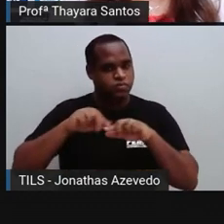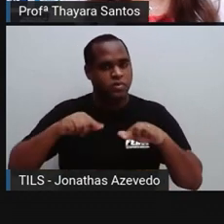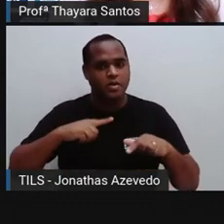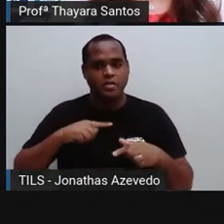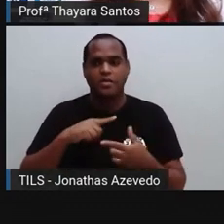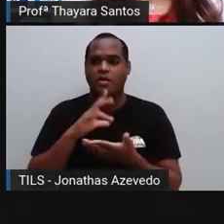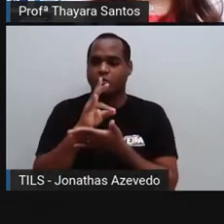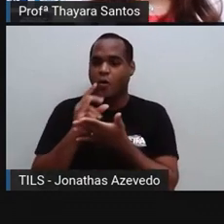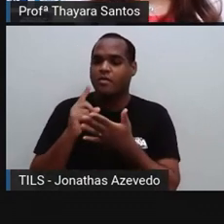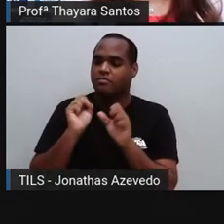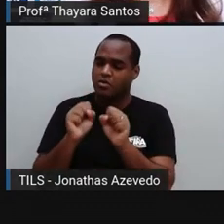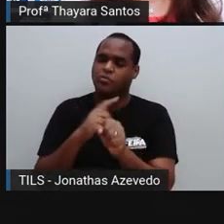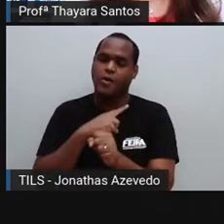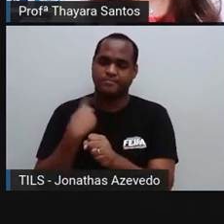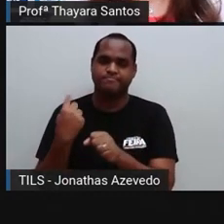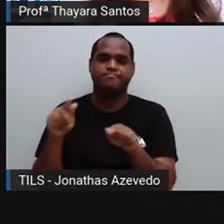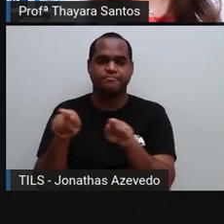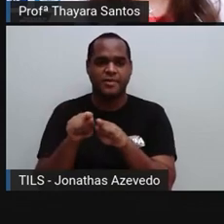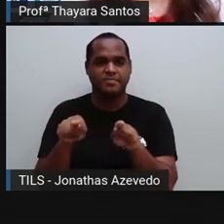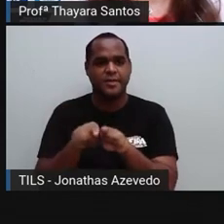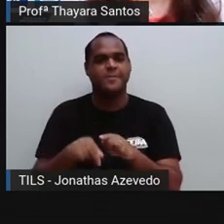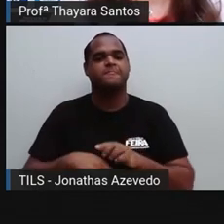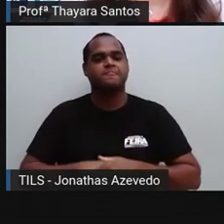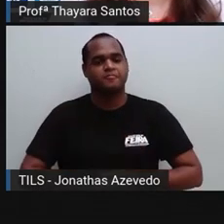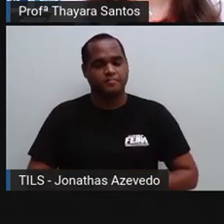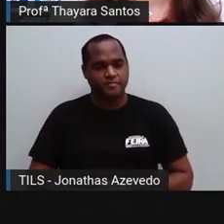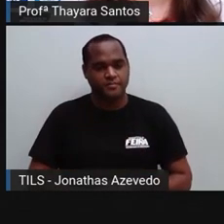que é muito comum.